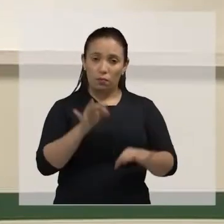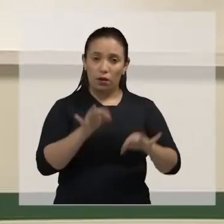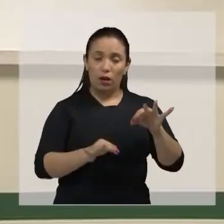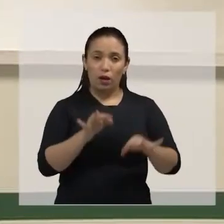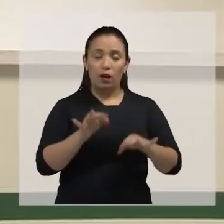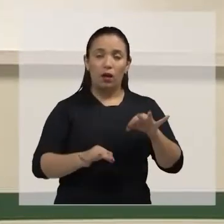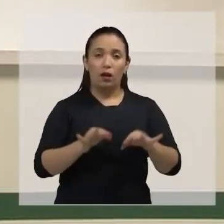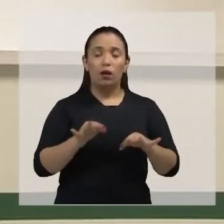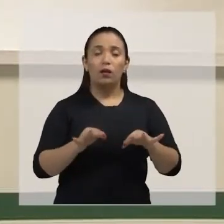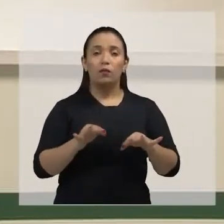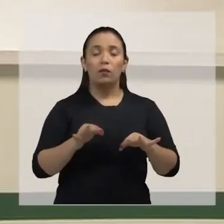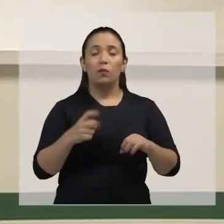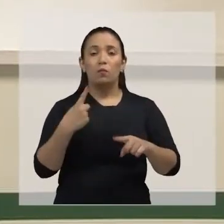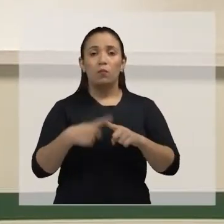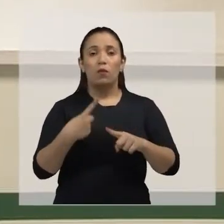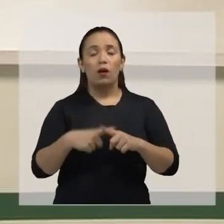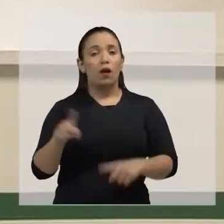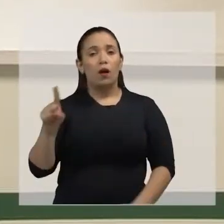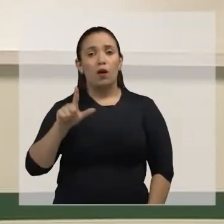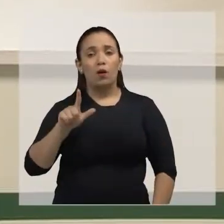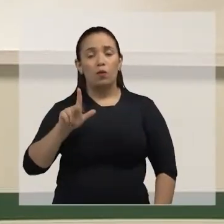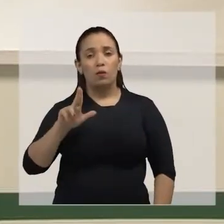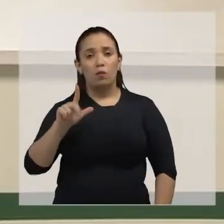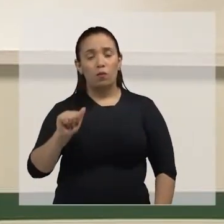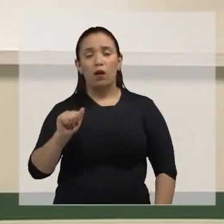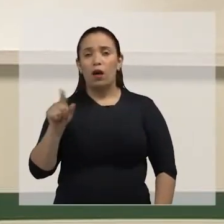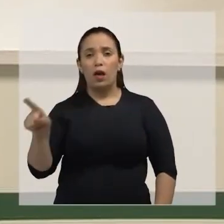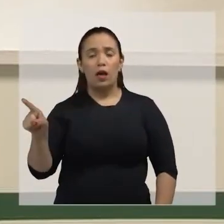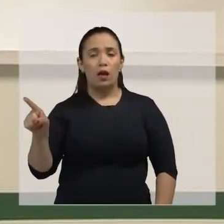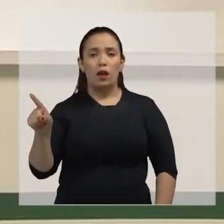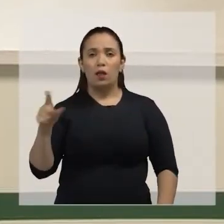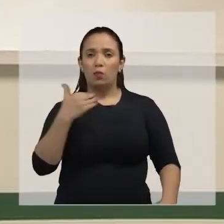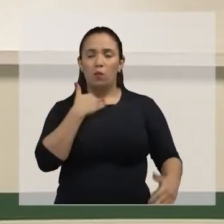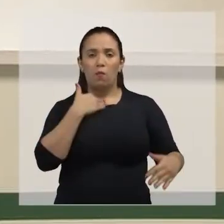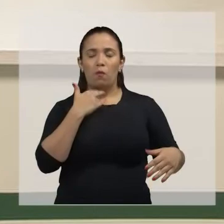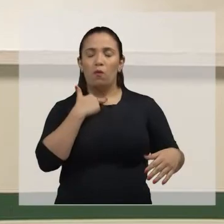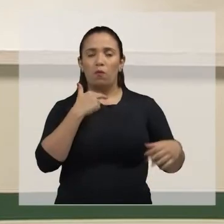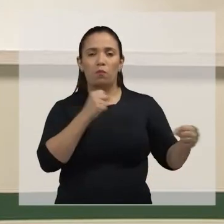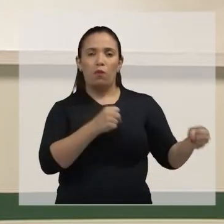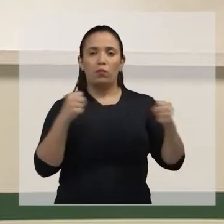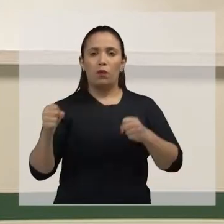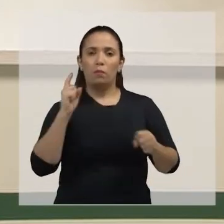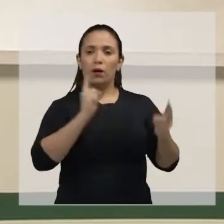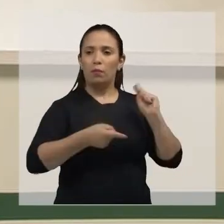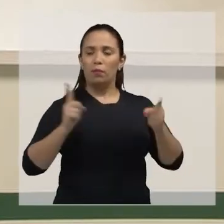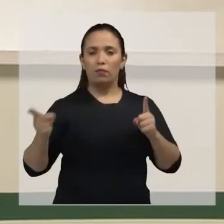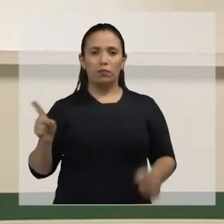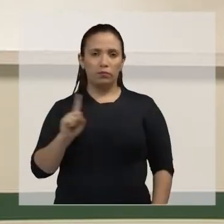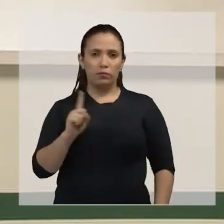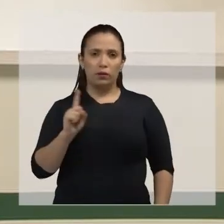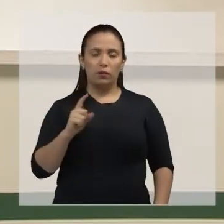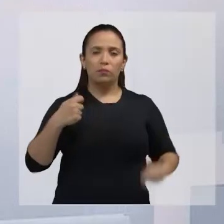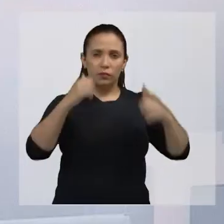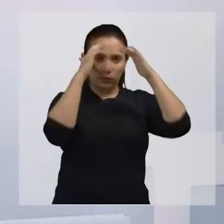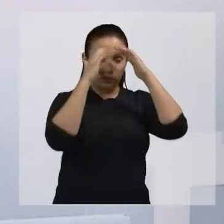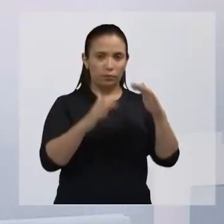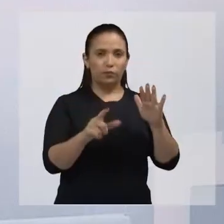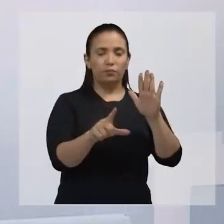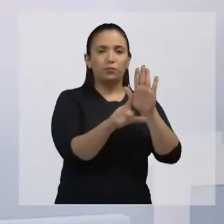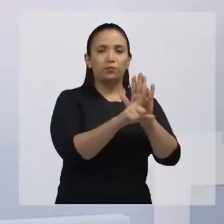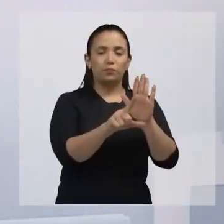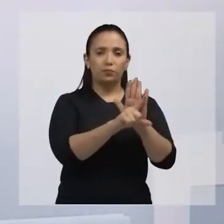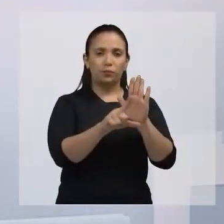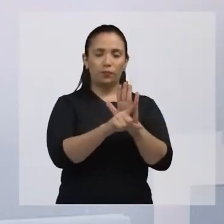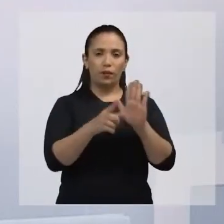Lula é um cidadão que está submetido, ninguém está acima da lei, foi o que ela disse. E é o entendimento nosso aqui que nós estamos falando, né? Eu concordo com você,